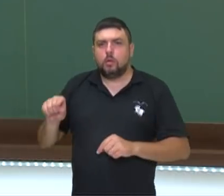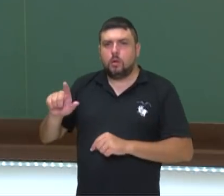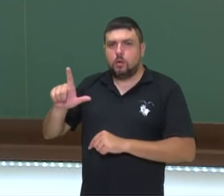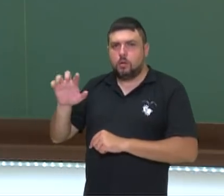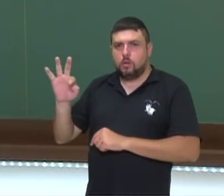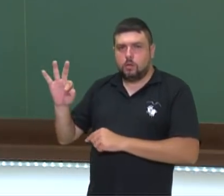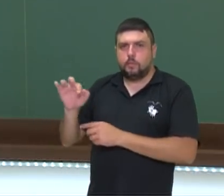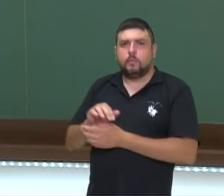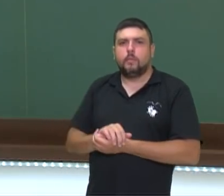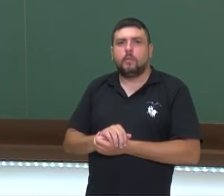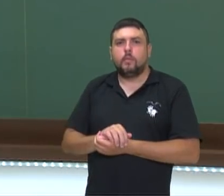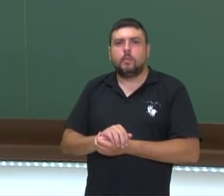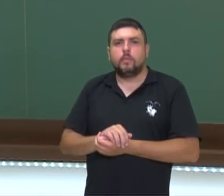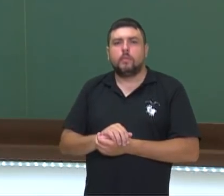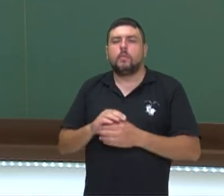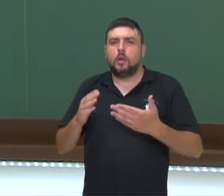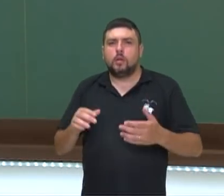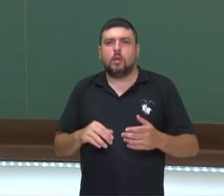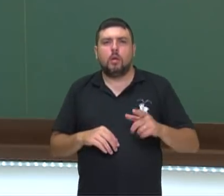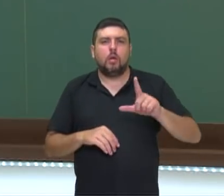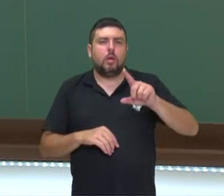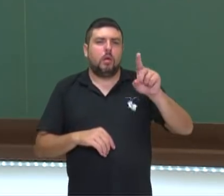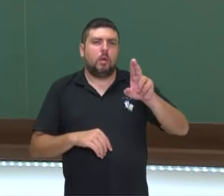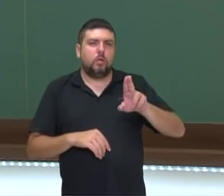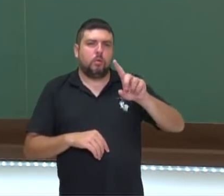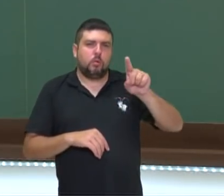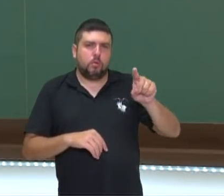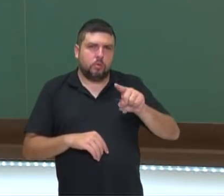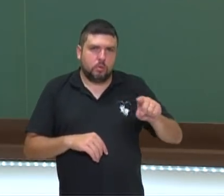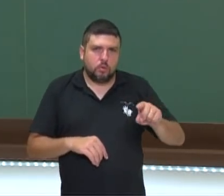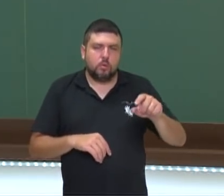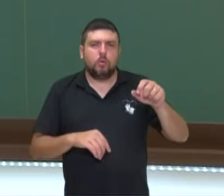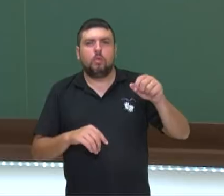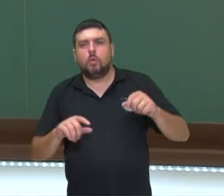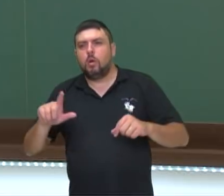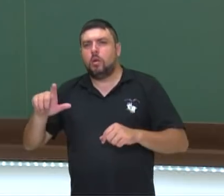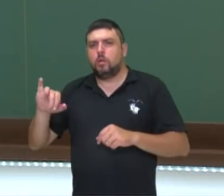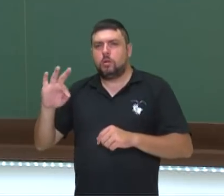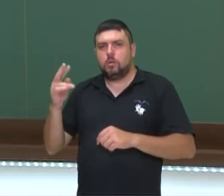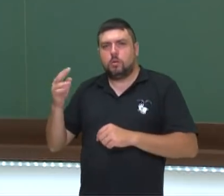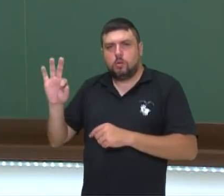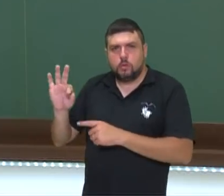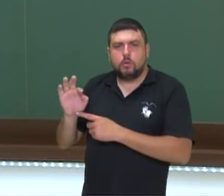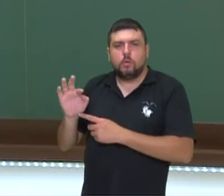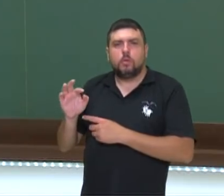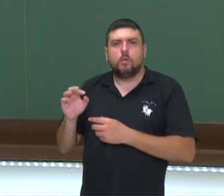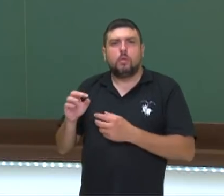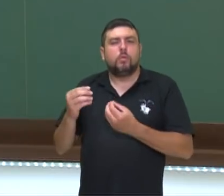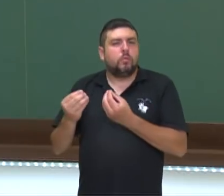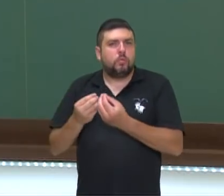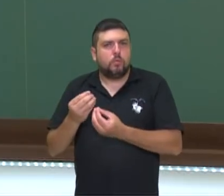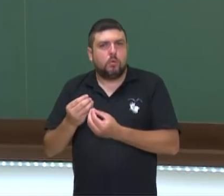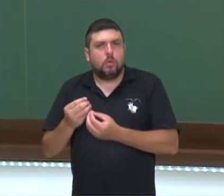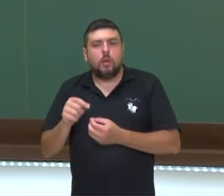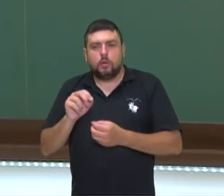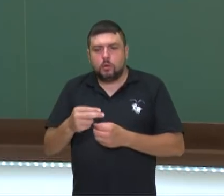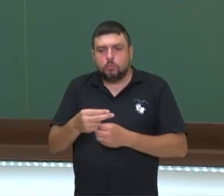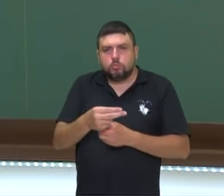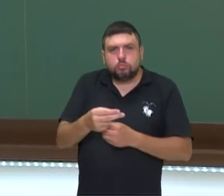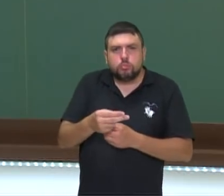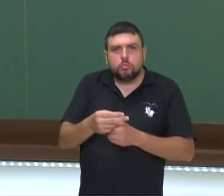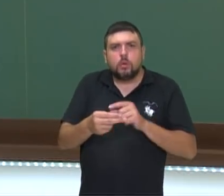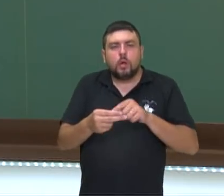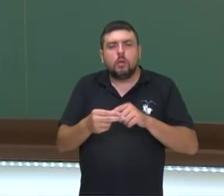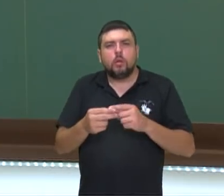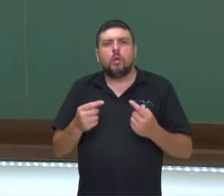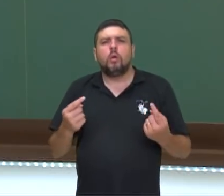Novamente, para não ficar chamando de Luz e Light e fazer uma igualdade, porque isso daqui é uma igualdade de consumo, qual a